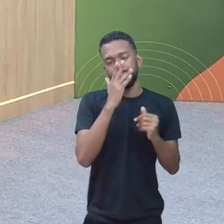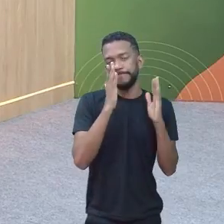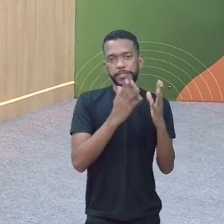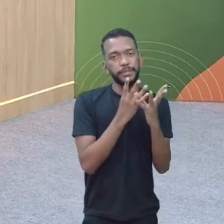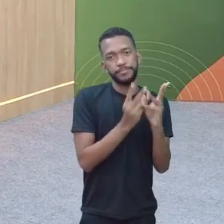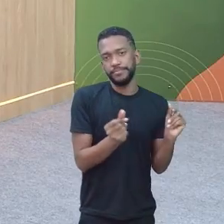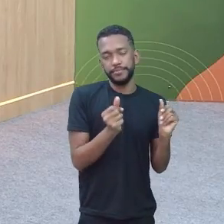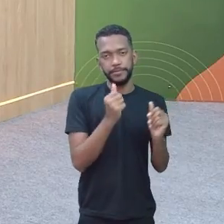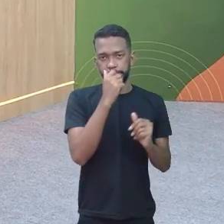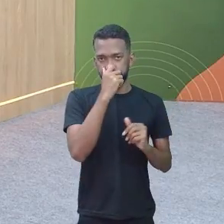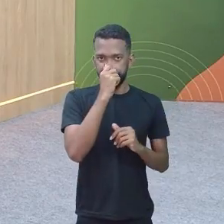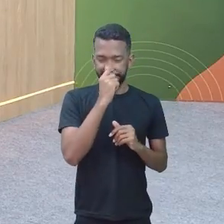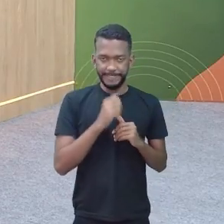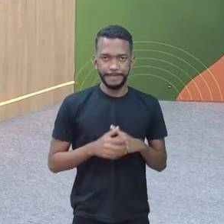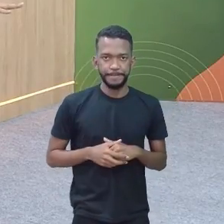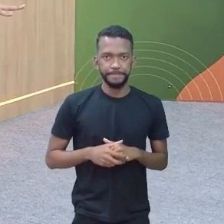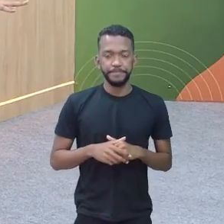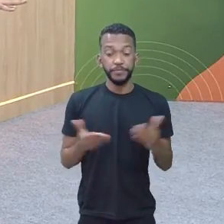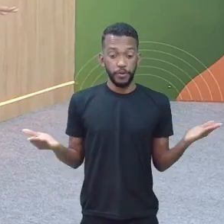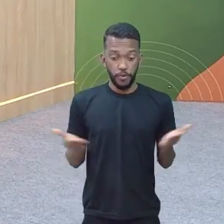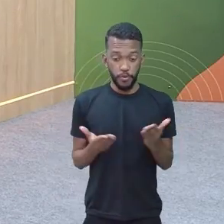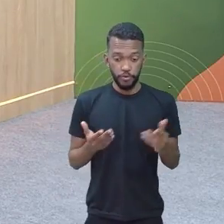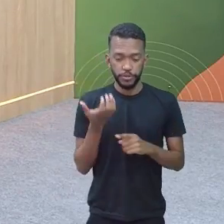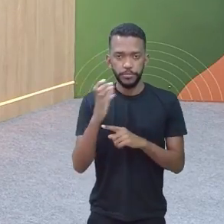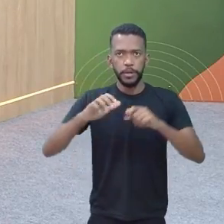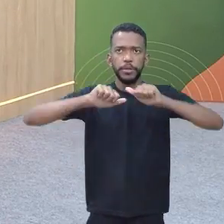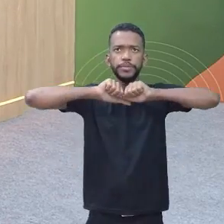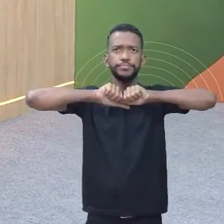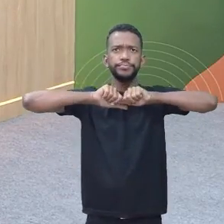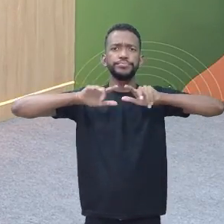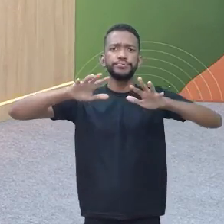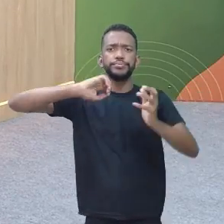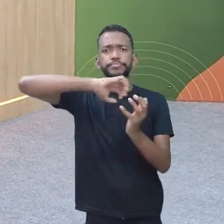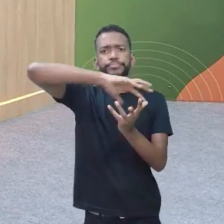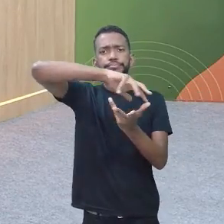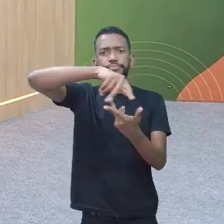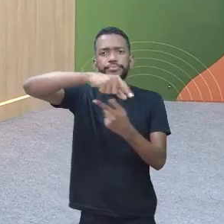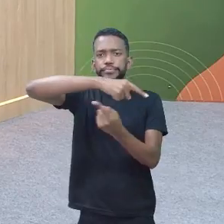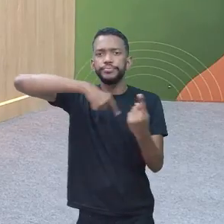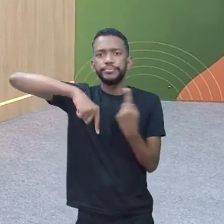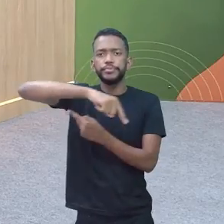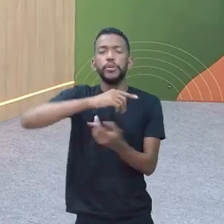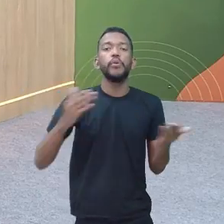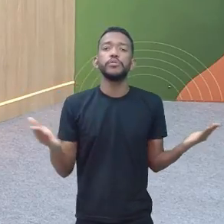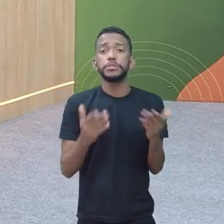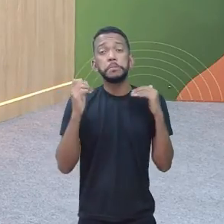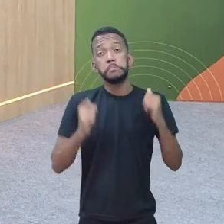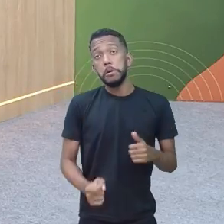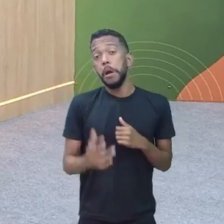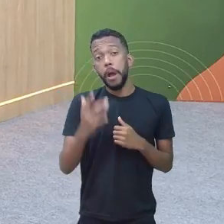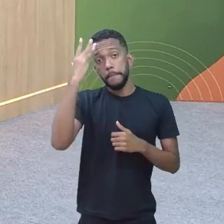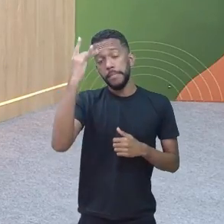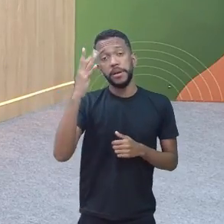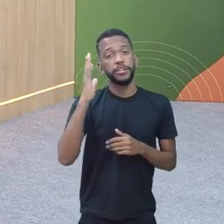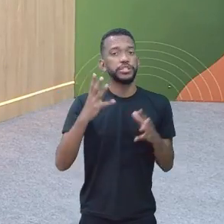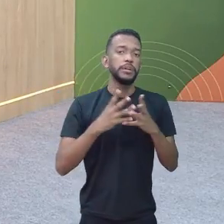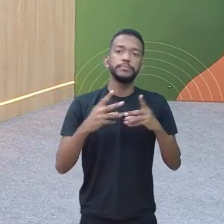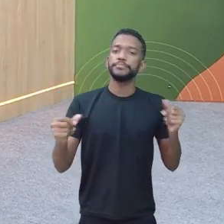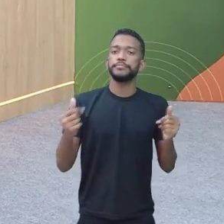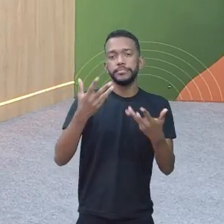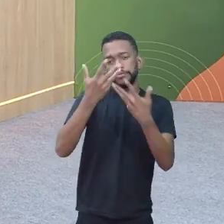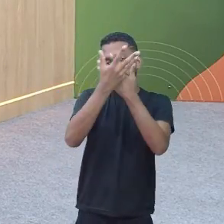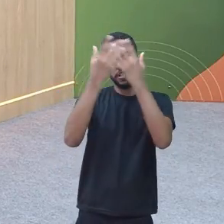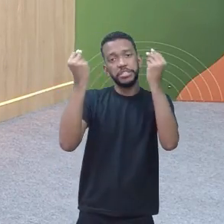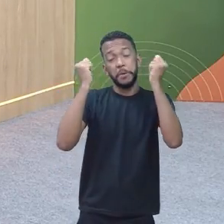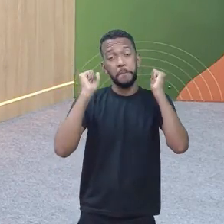rapidamente. Então, o meme foi feito hoje, circulou por toda a internet hoje, então pode ser que amanhã esse meme já tenha sido superado